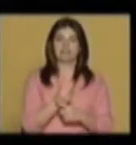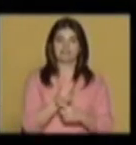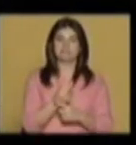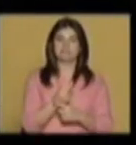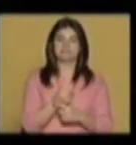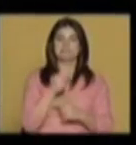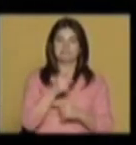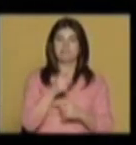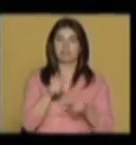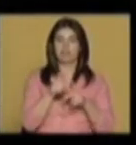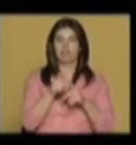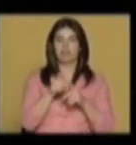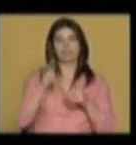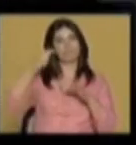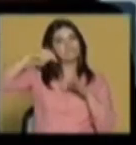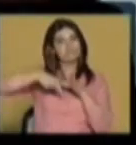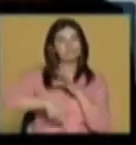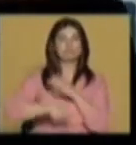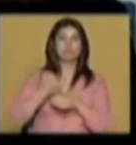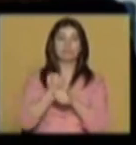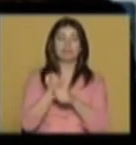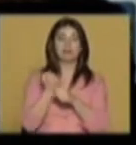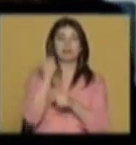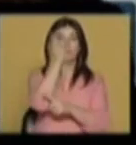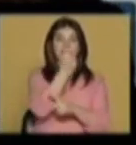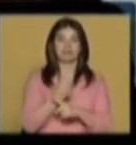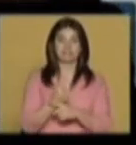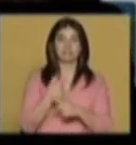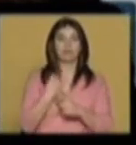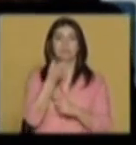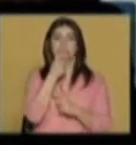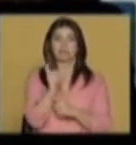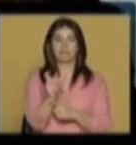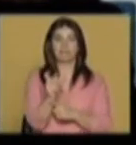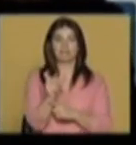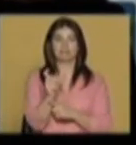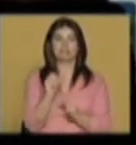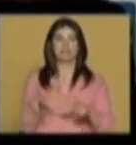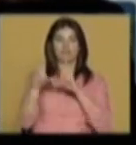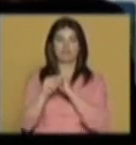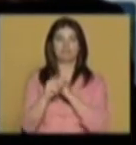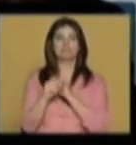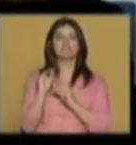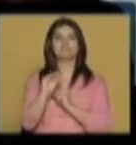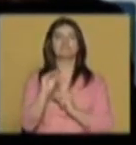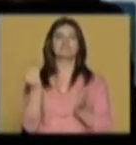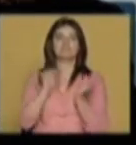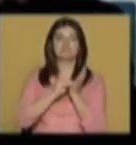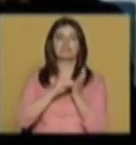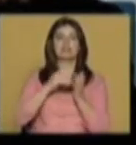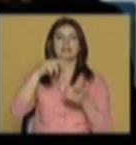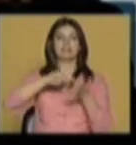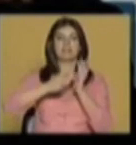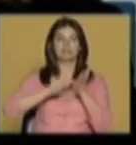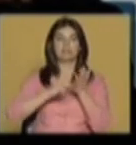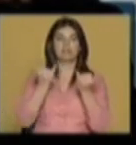muito mais intrínseca ao próprio trabalho artístico. Nós hoje temos uma boa palavra que surgiu precisamente associada às tecnologias da comunicação e da informação,